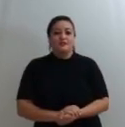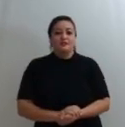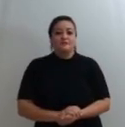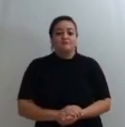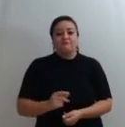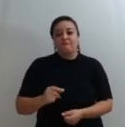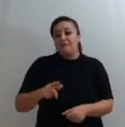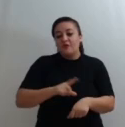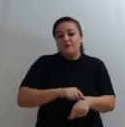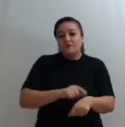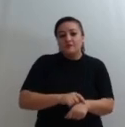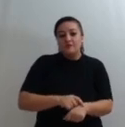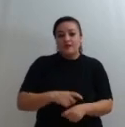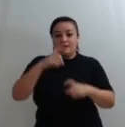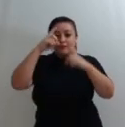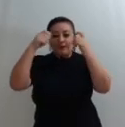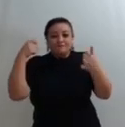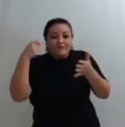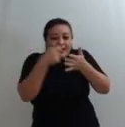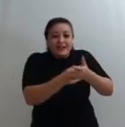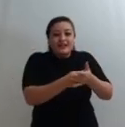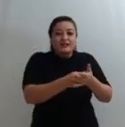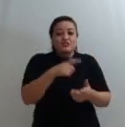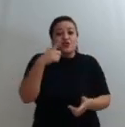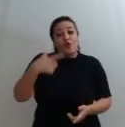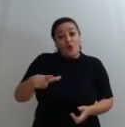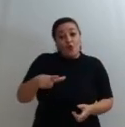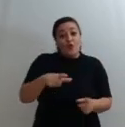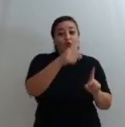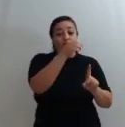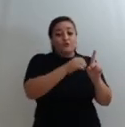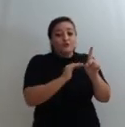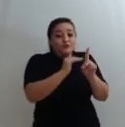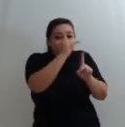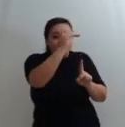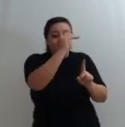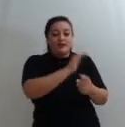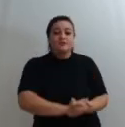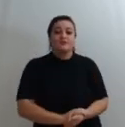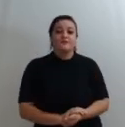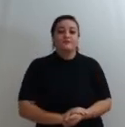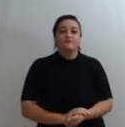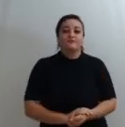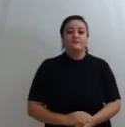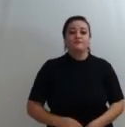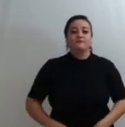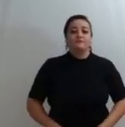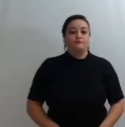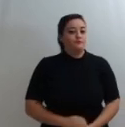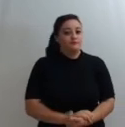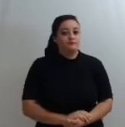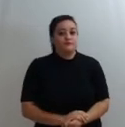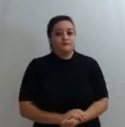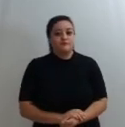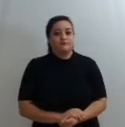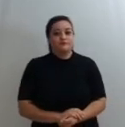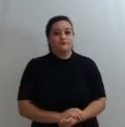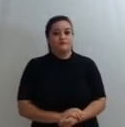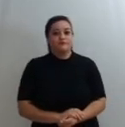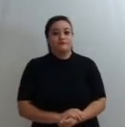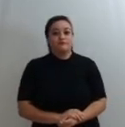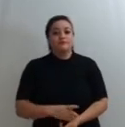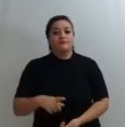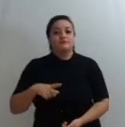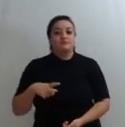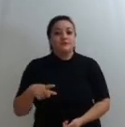colega seu, um desembargador também, e tem um lastro, um histórico, a